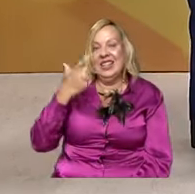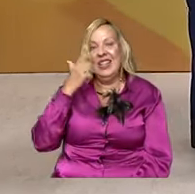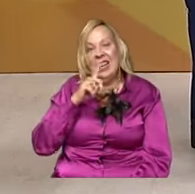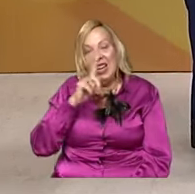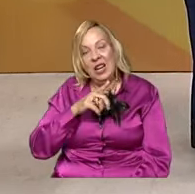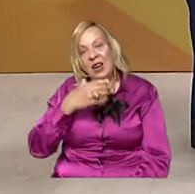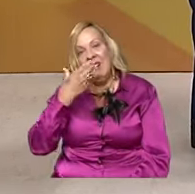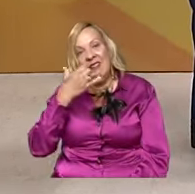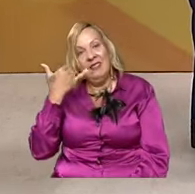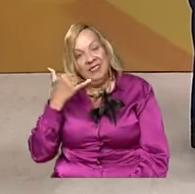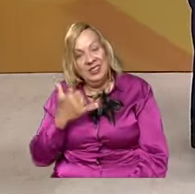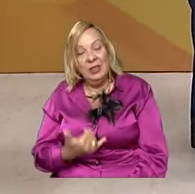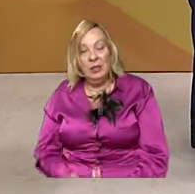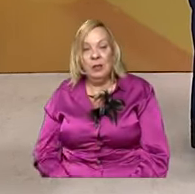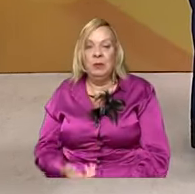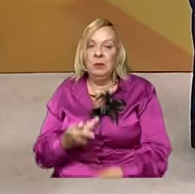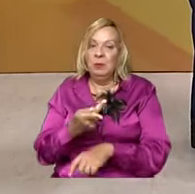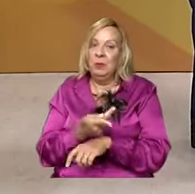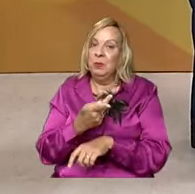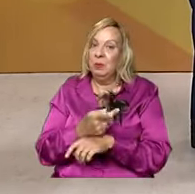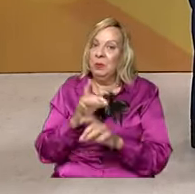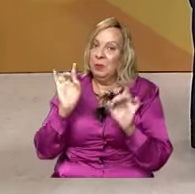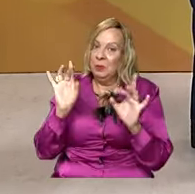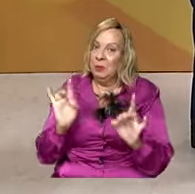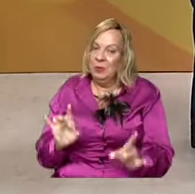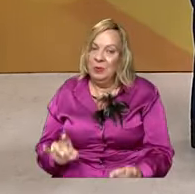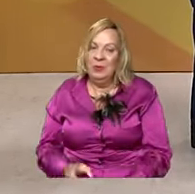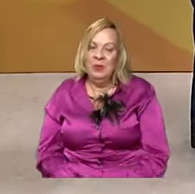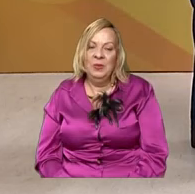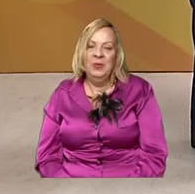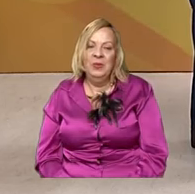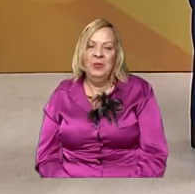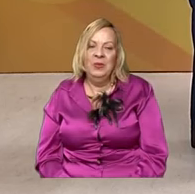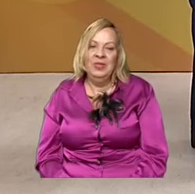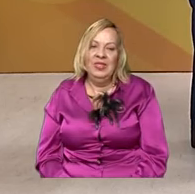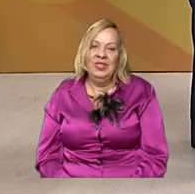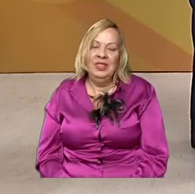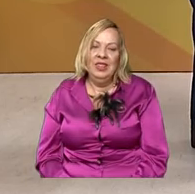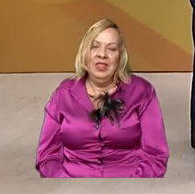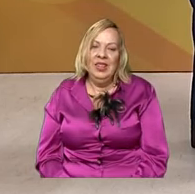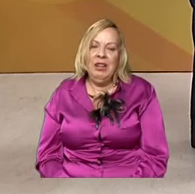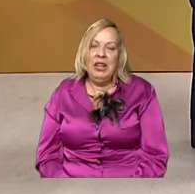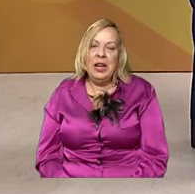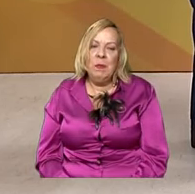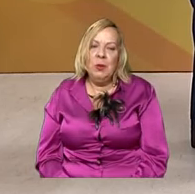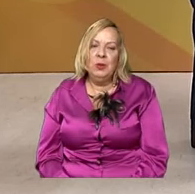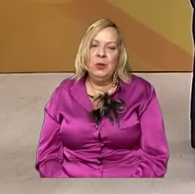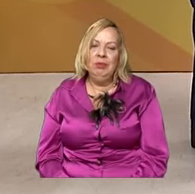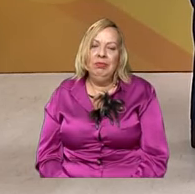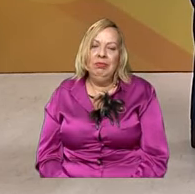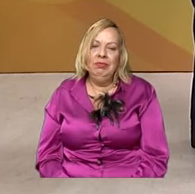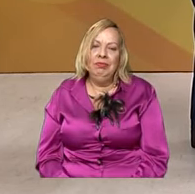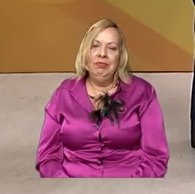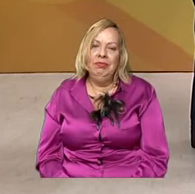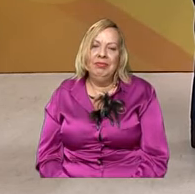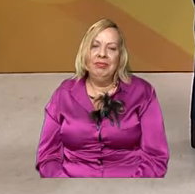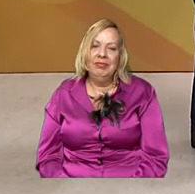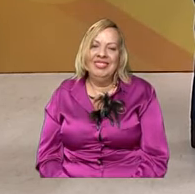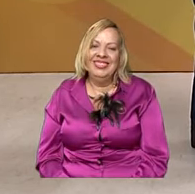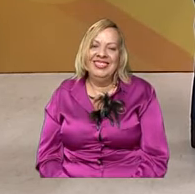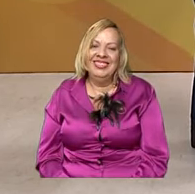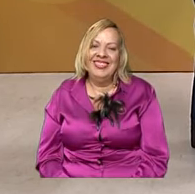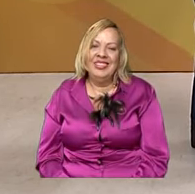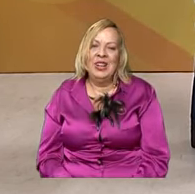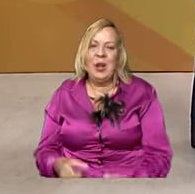ótimo, olha. Tem premiação para todos os sonhos. Ó, iPhone no primeiro. Honda... Bis ou Pop? Me fugiu agora, volta ali.